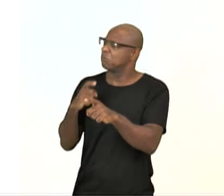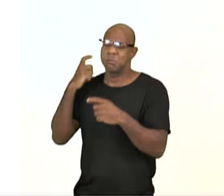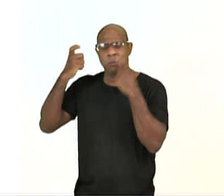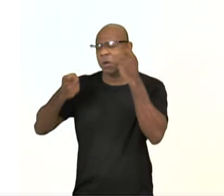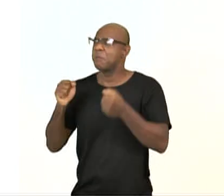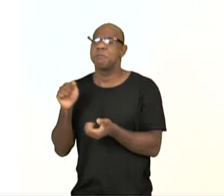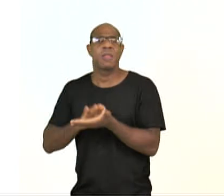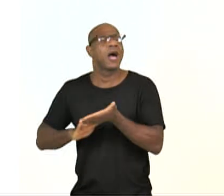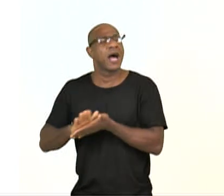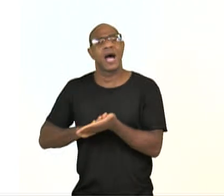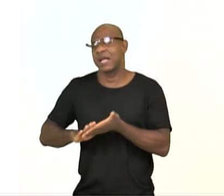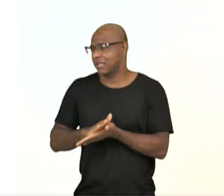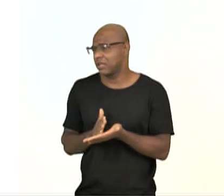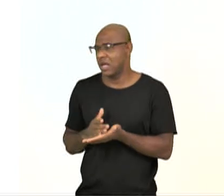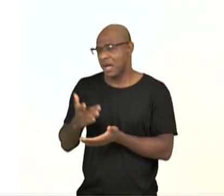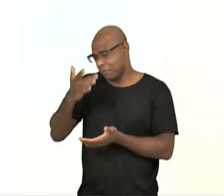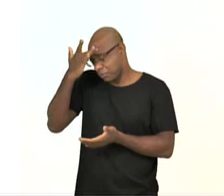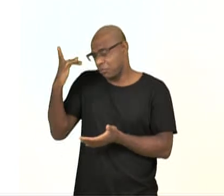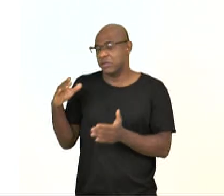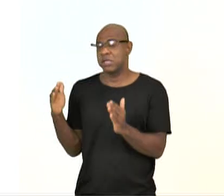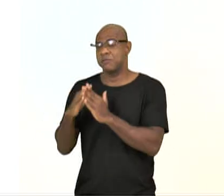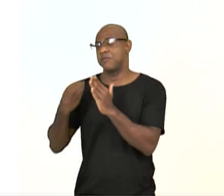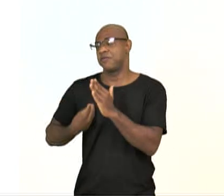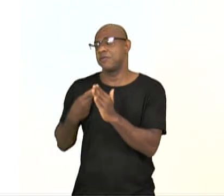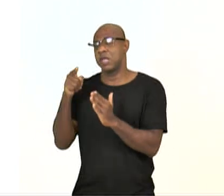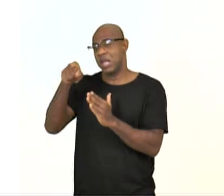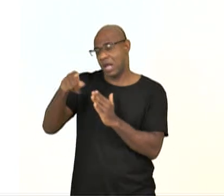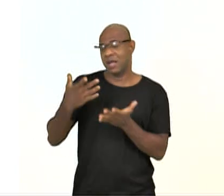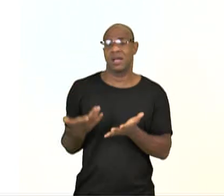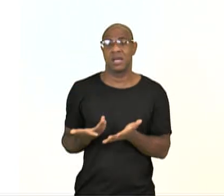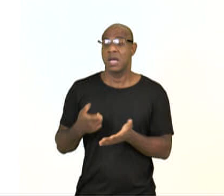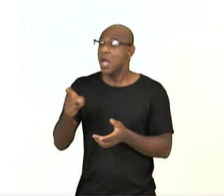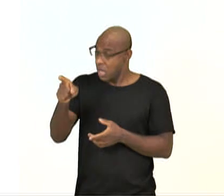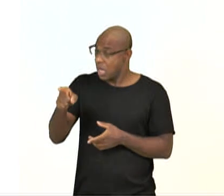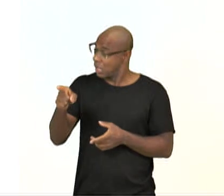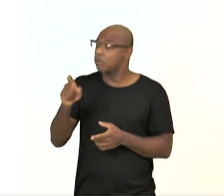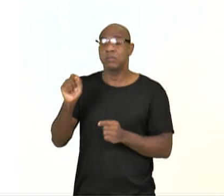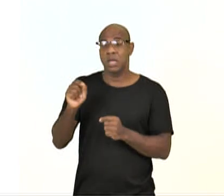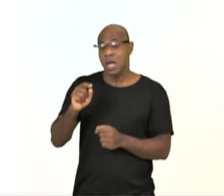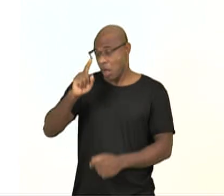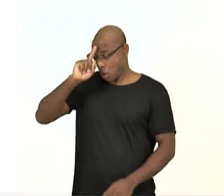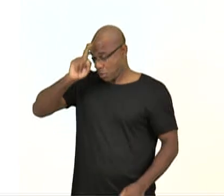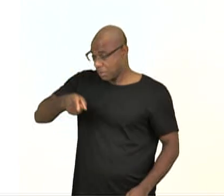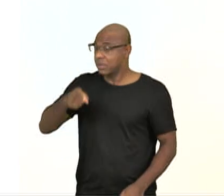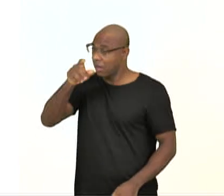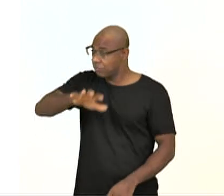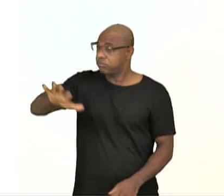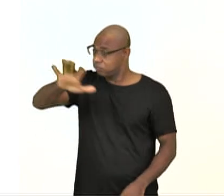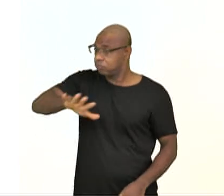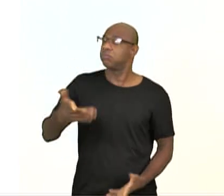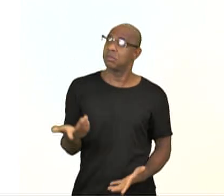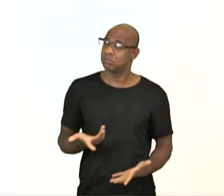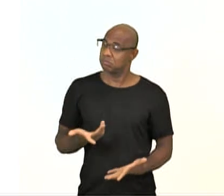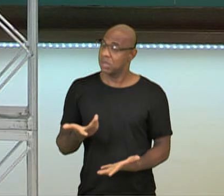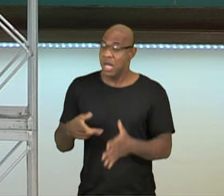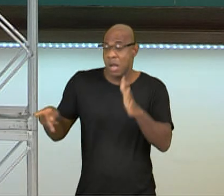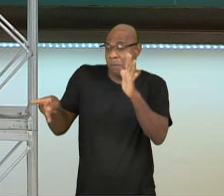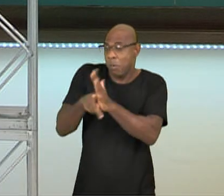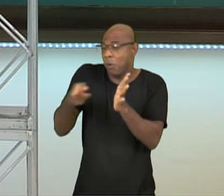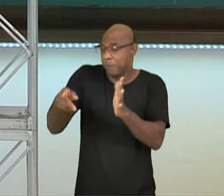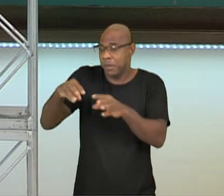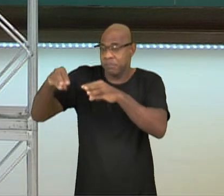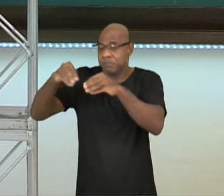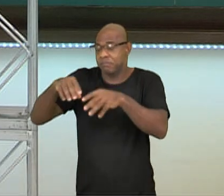preocuparam com os moradores da África, que eram os donos daquele país. eles simplesmente queriam retirar e